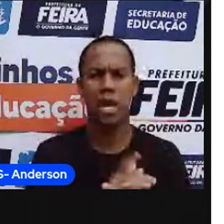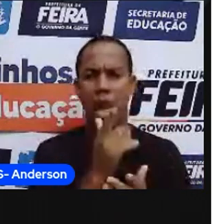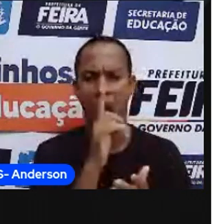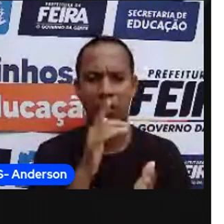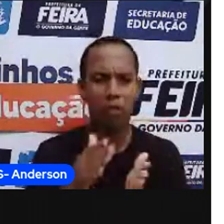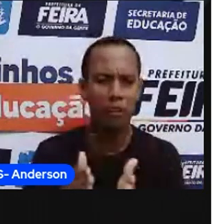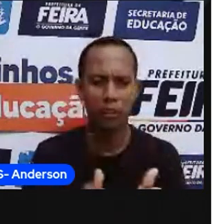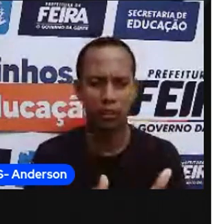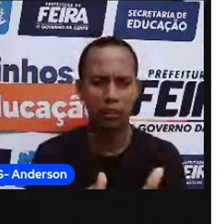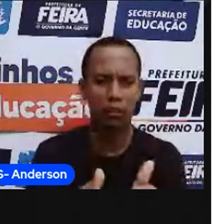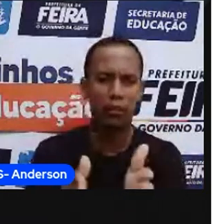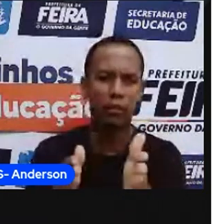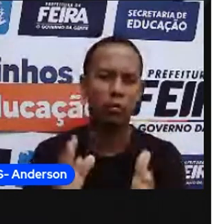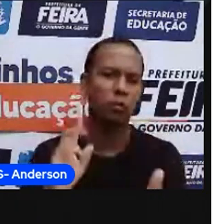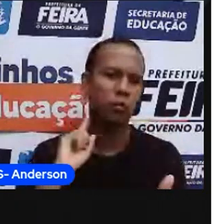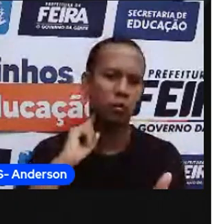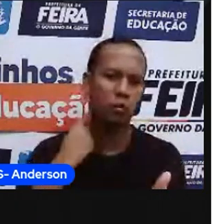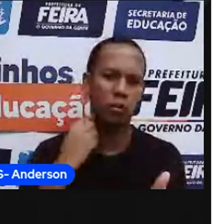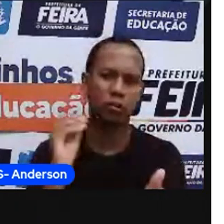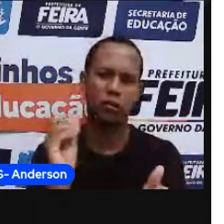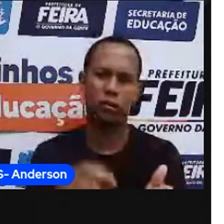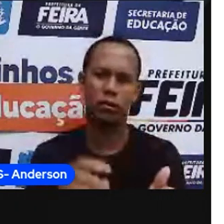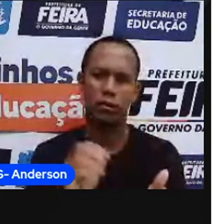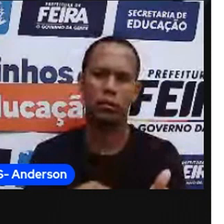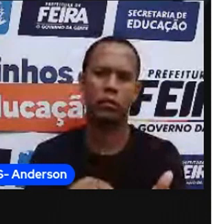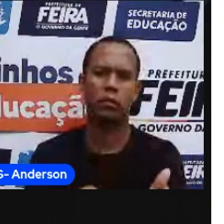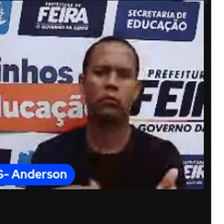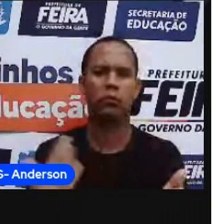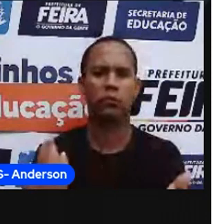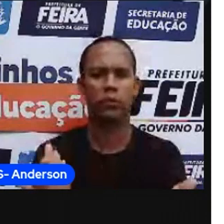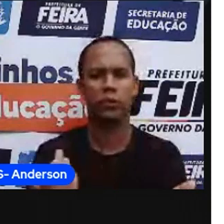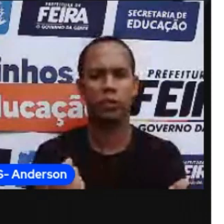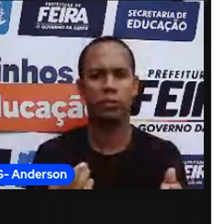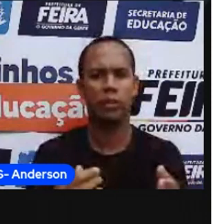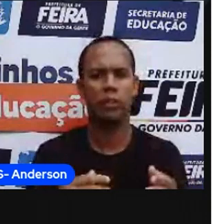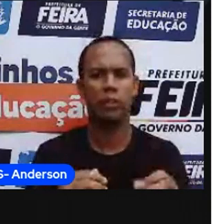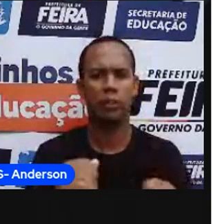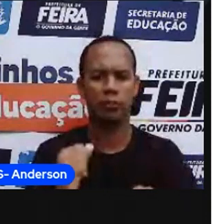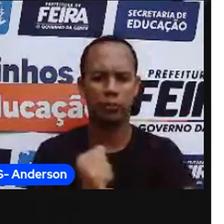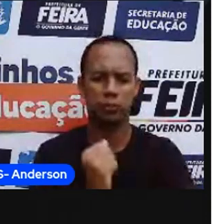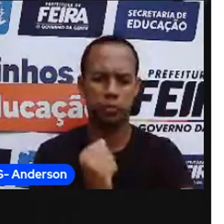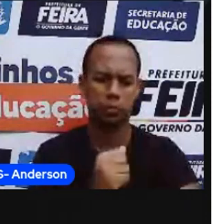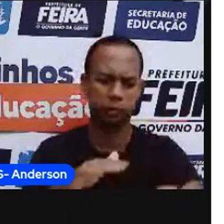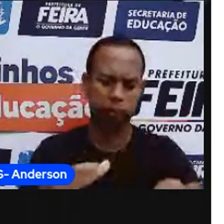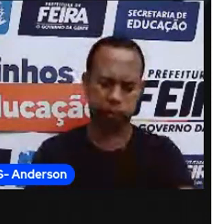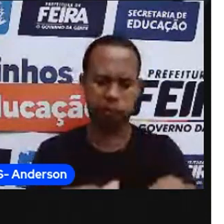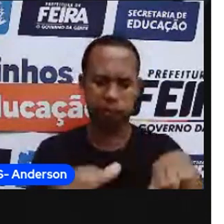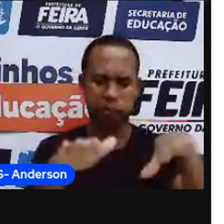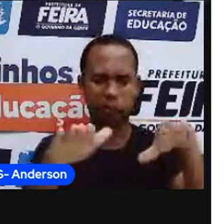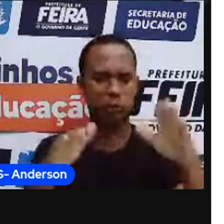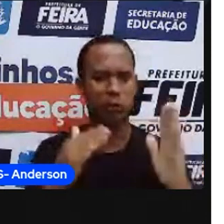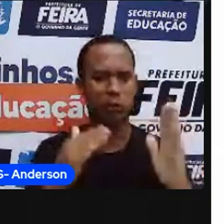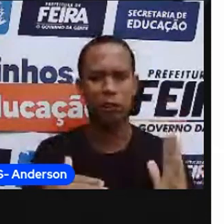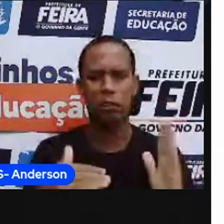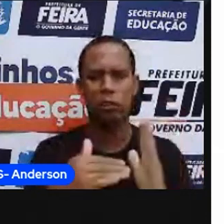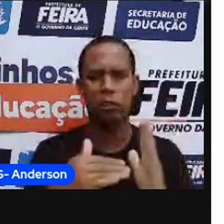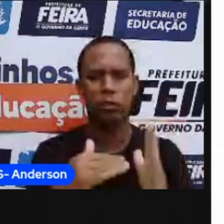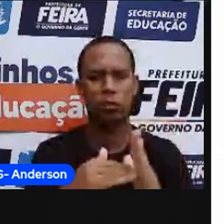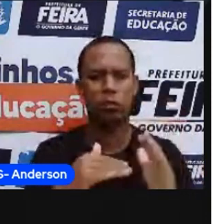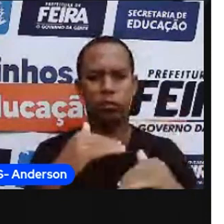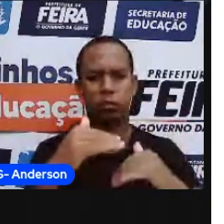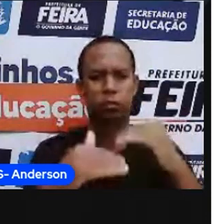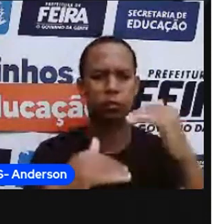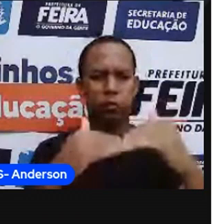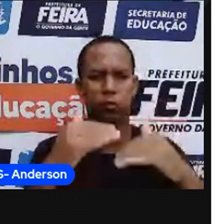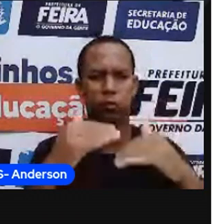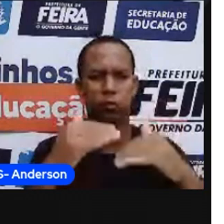que você acaba poluindo, aquela lagoa que é aterrada para a construção de uma casa. Então, tudo isso vai transformando